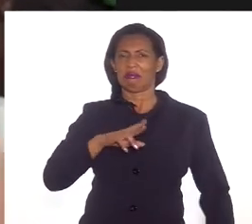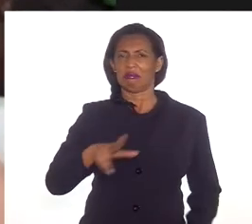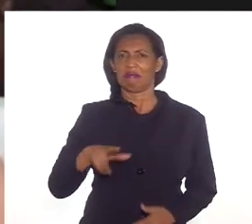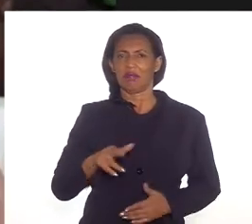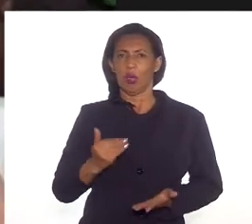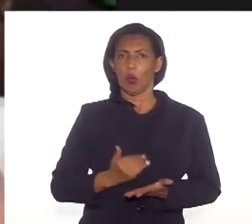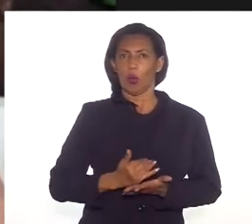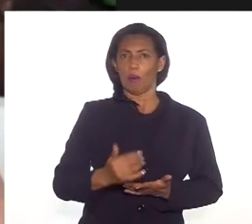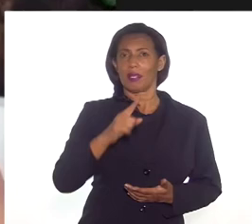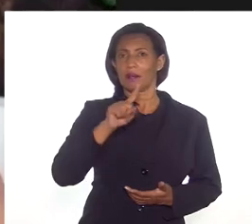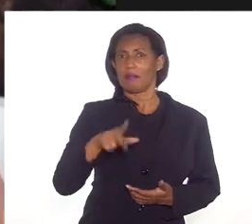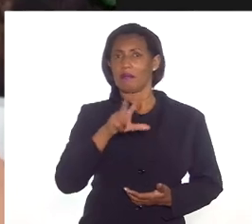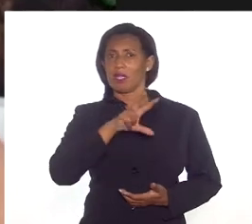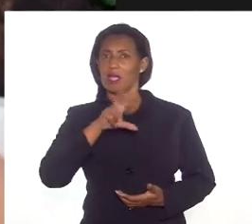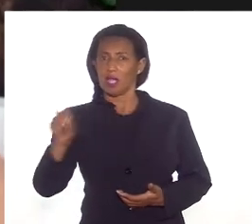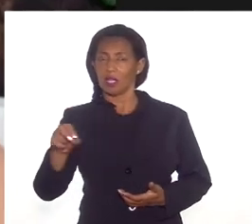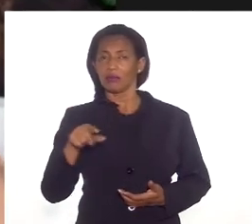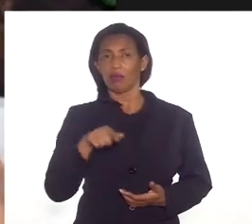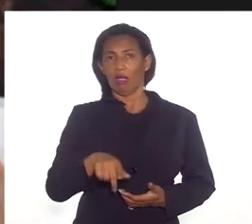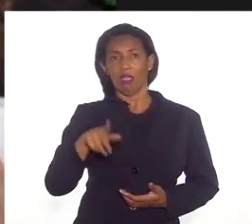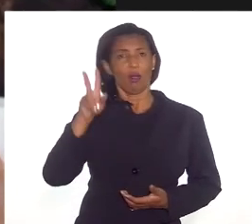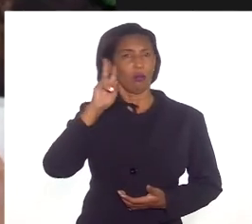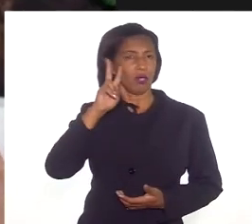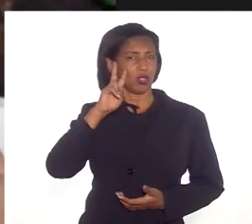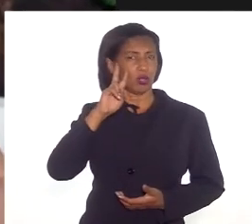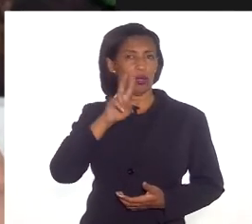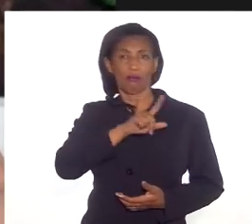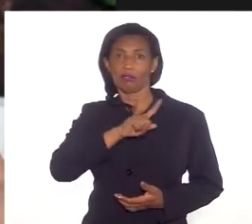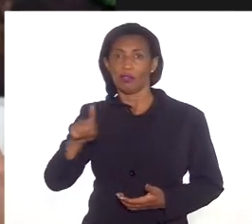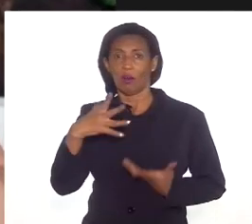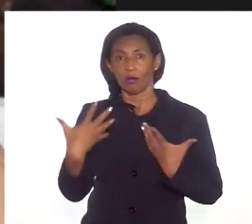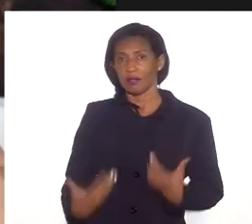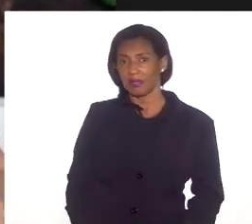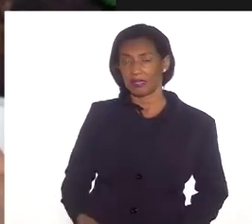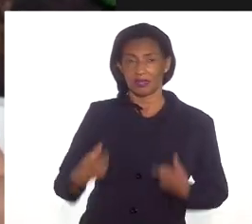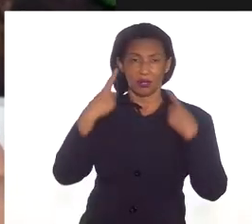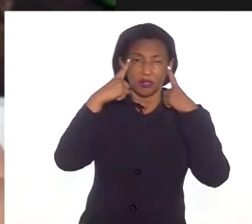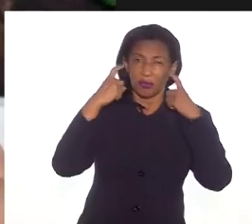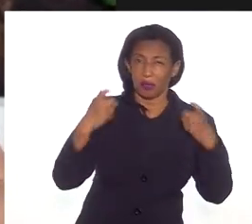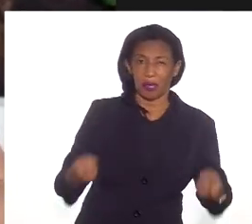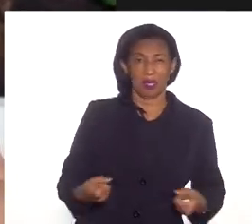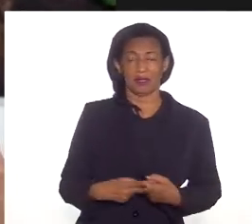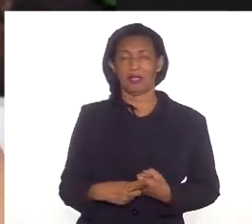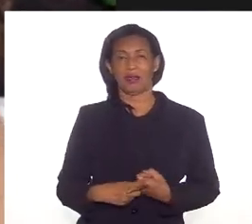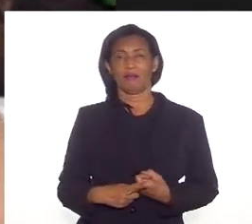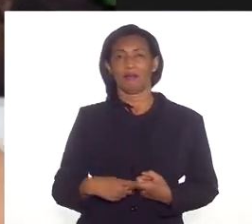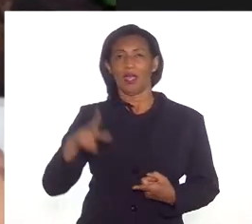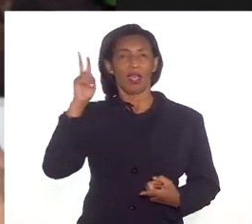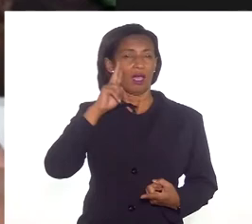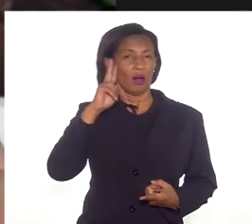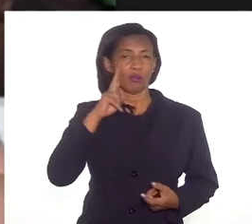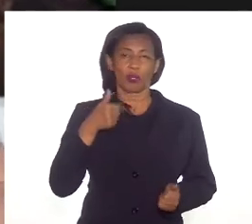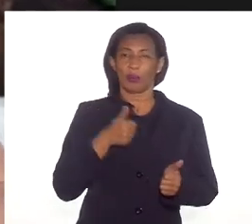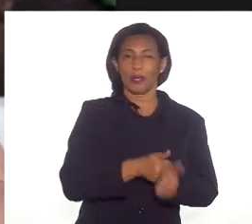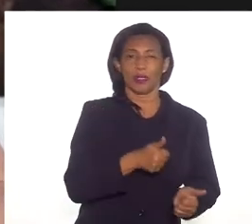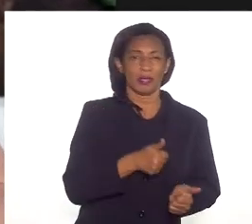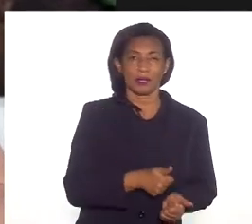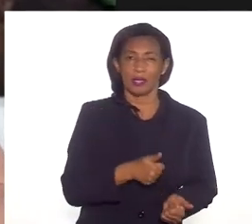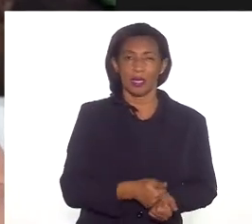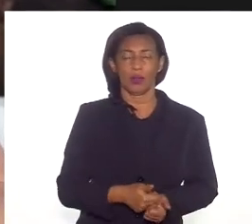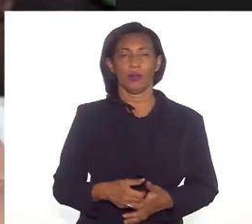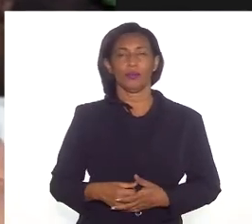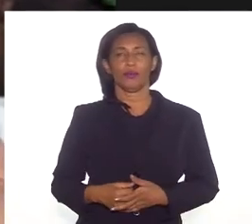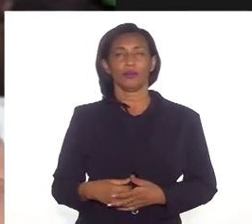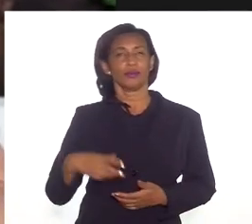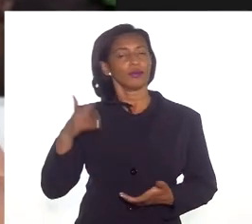essa história que começa a partir de 1500, é uma história de negação, é uma história de violência, é uma história de